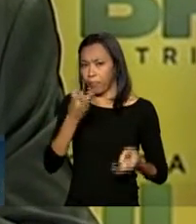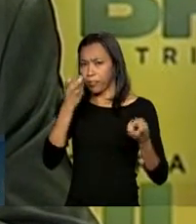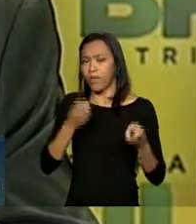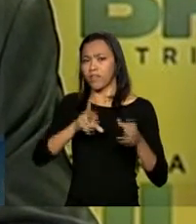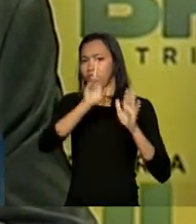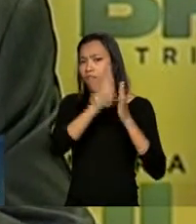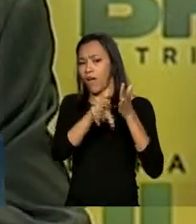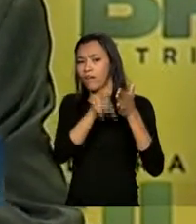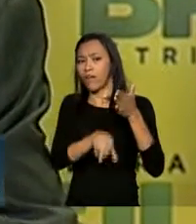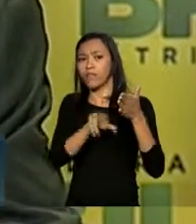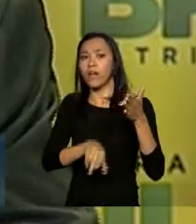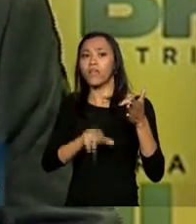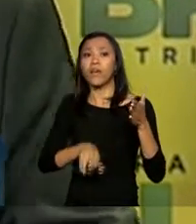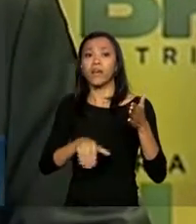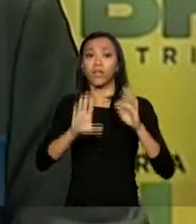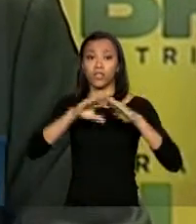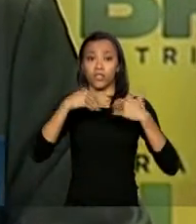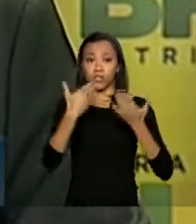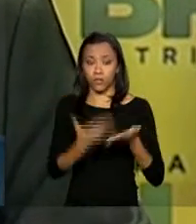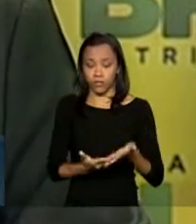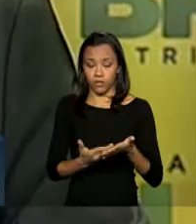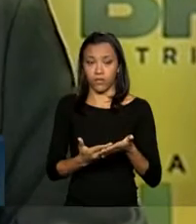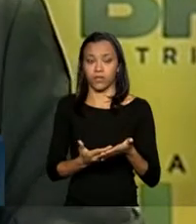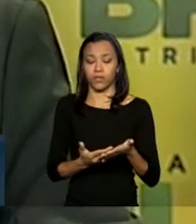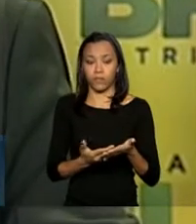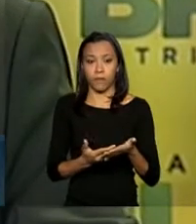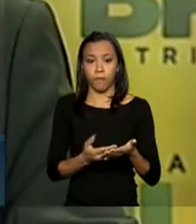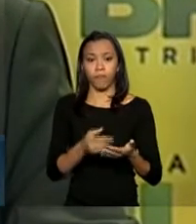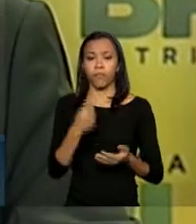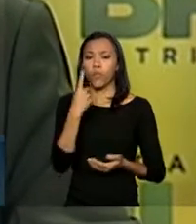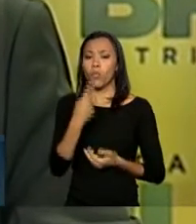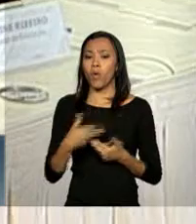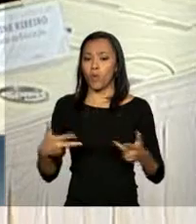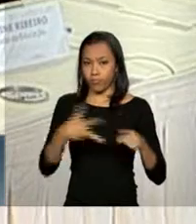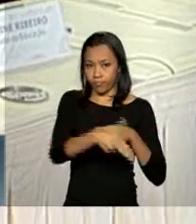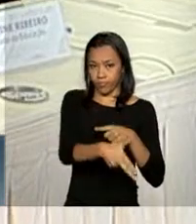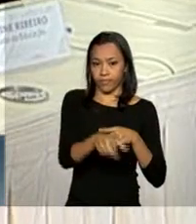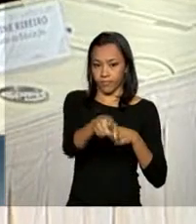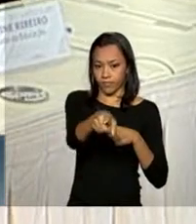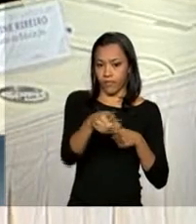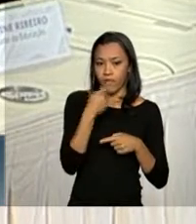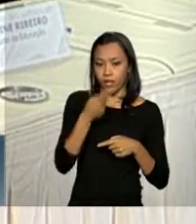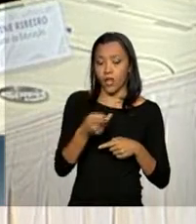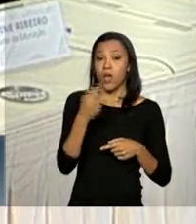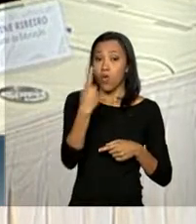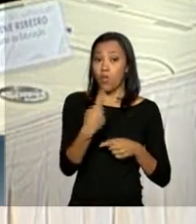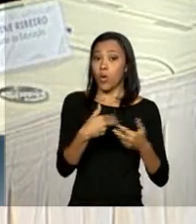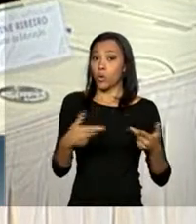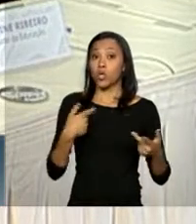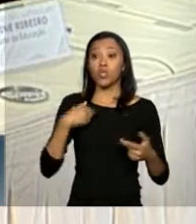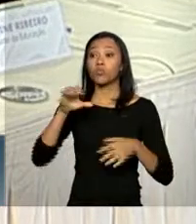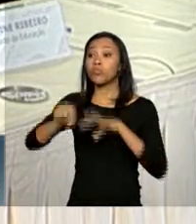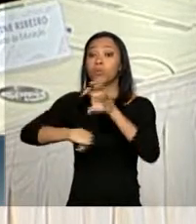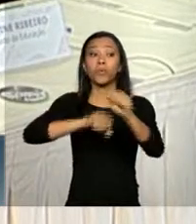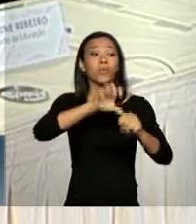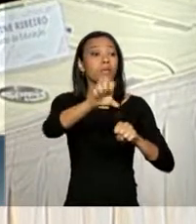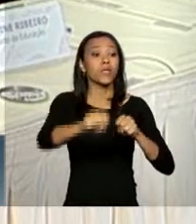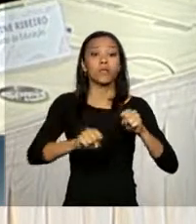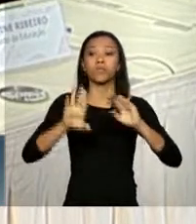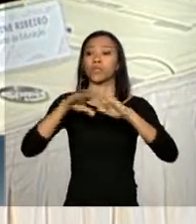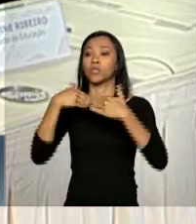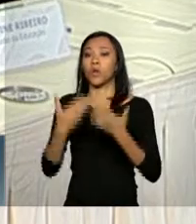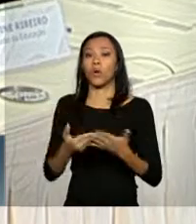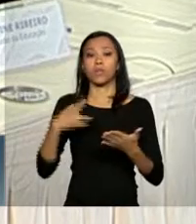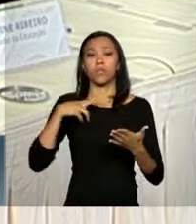de um projeto de família agrícola. É importante dizer uma coisa. Nós não procuramos escolas privadas de características públicas.